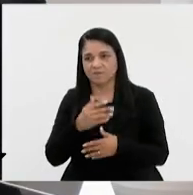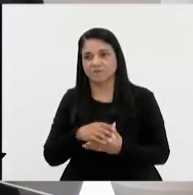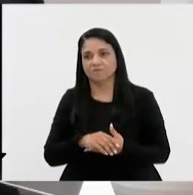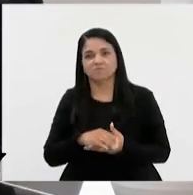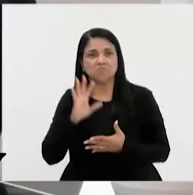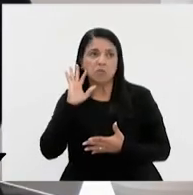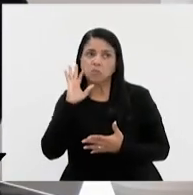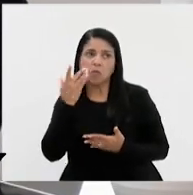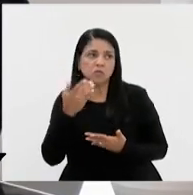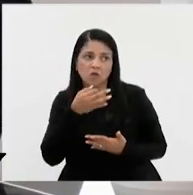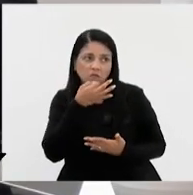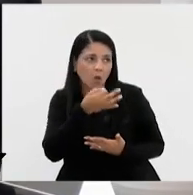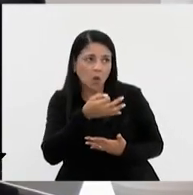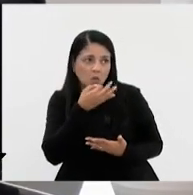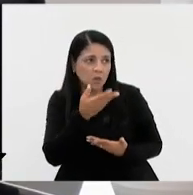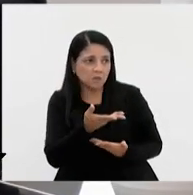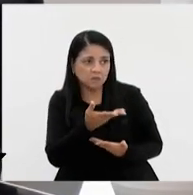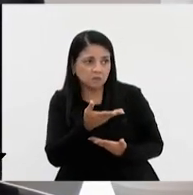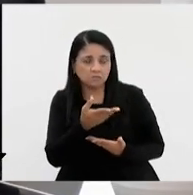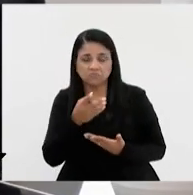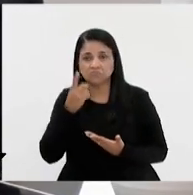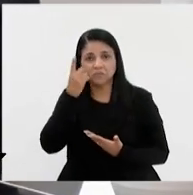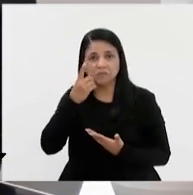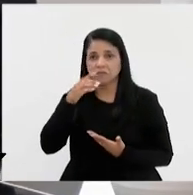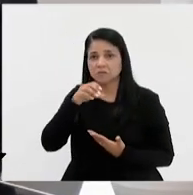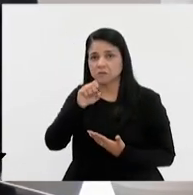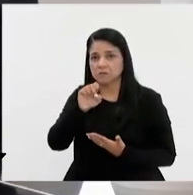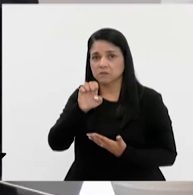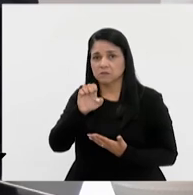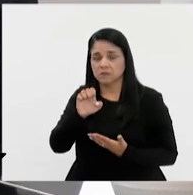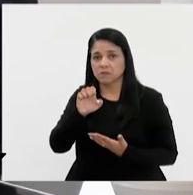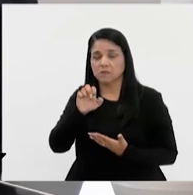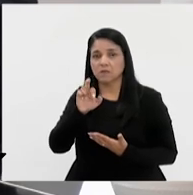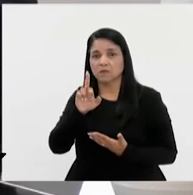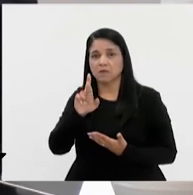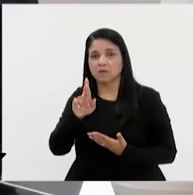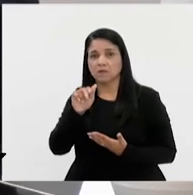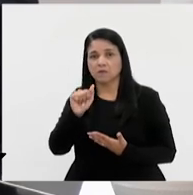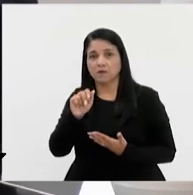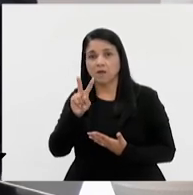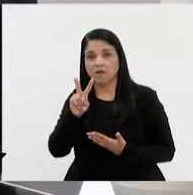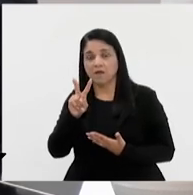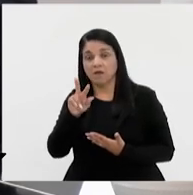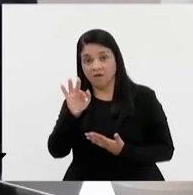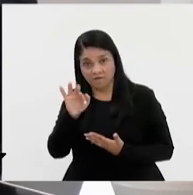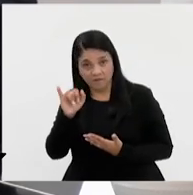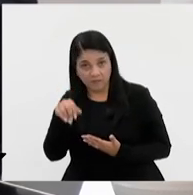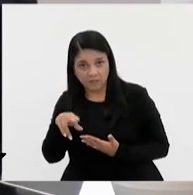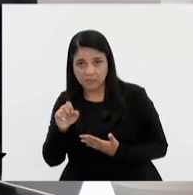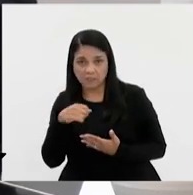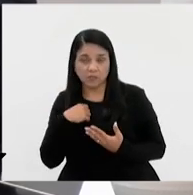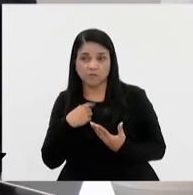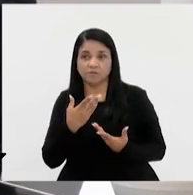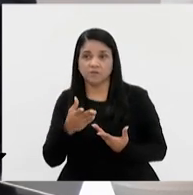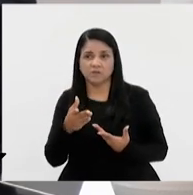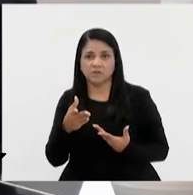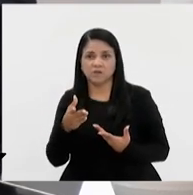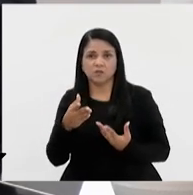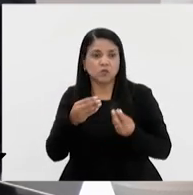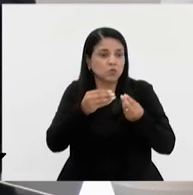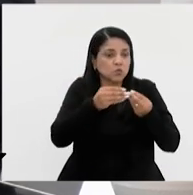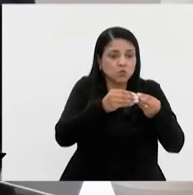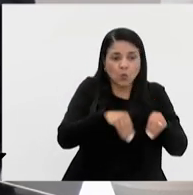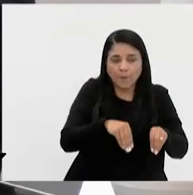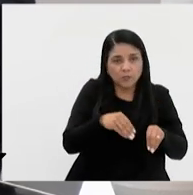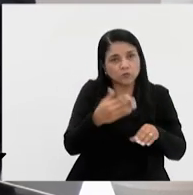resolve o argumento trazido pelo deputado Serafini. Deputado Serafini, a parte sim, aduz uma ilegalidade, não prejudica numa... as federações